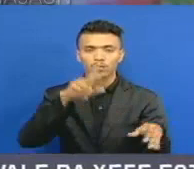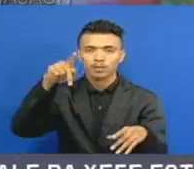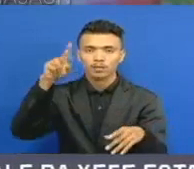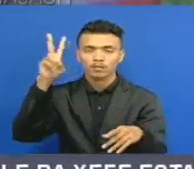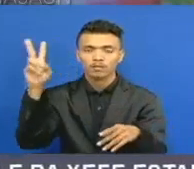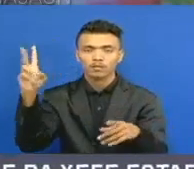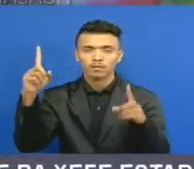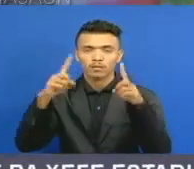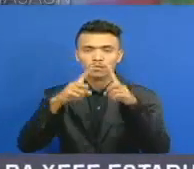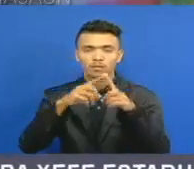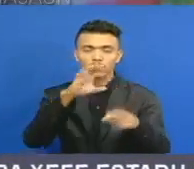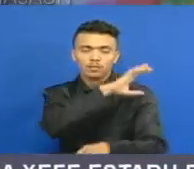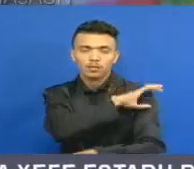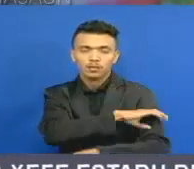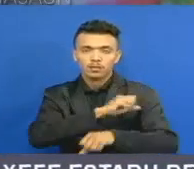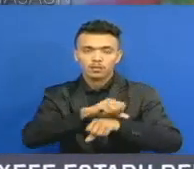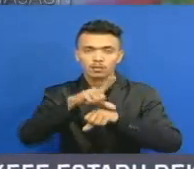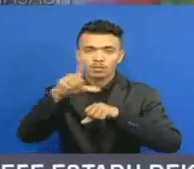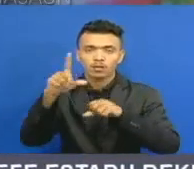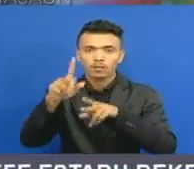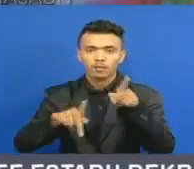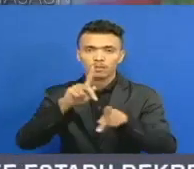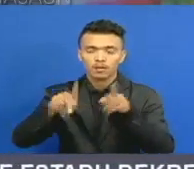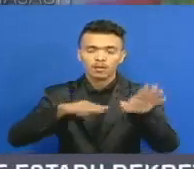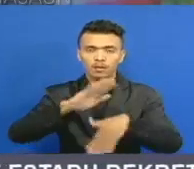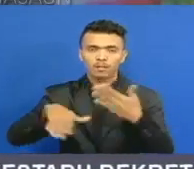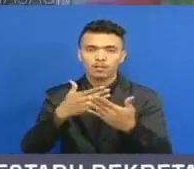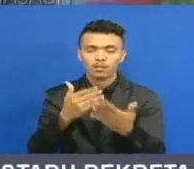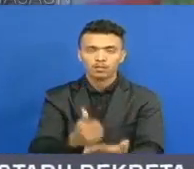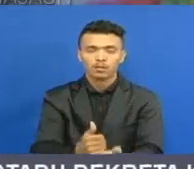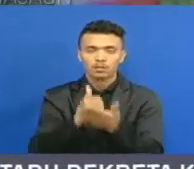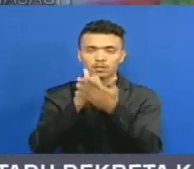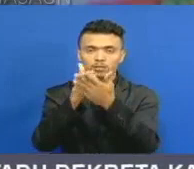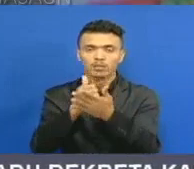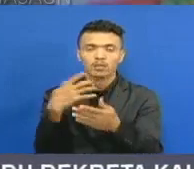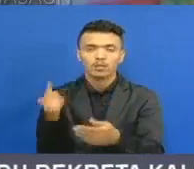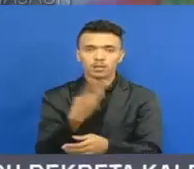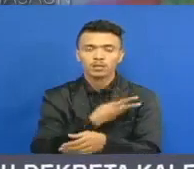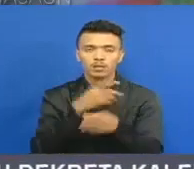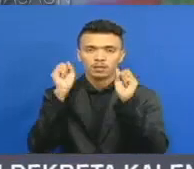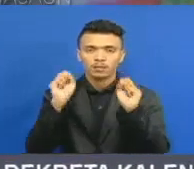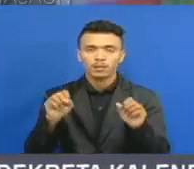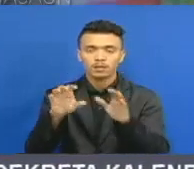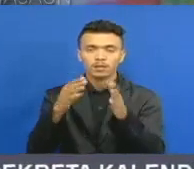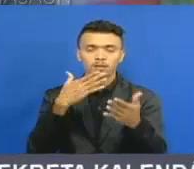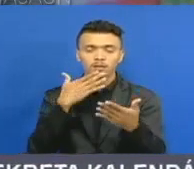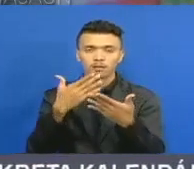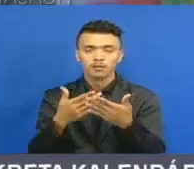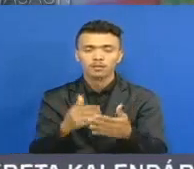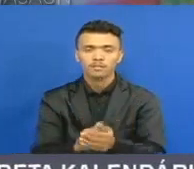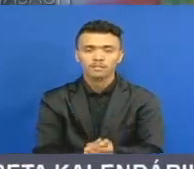regime de segurança social. Para a gente contribuir para a sustentabilidade, para